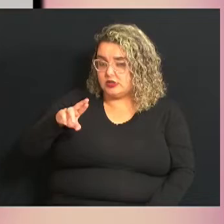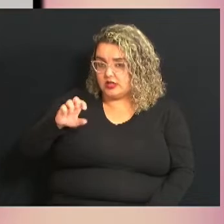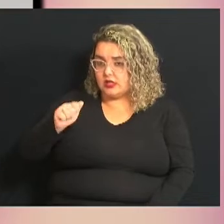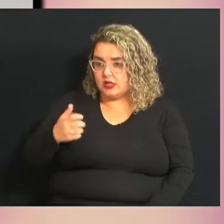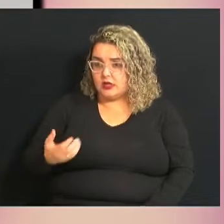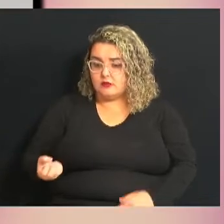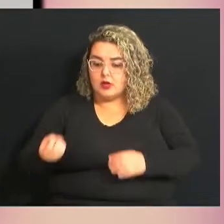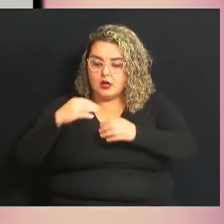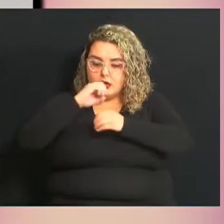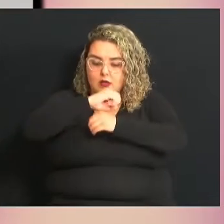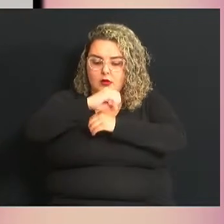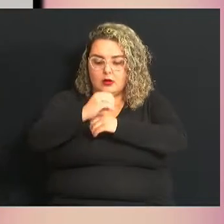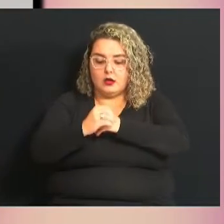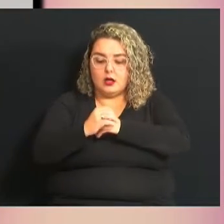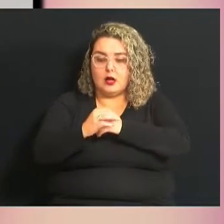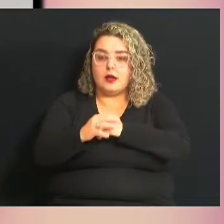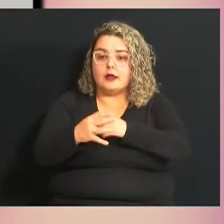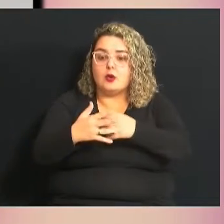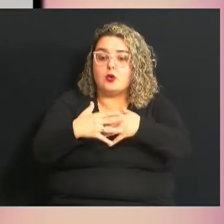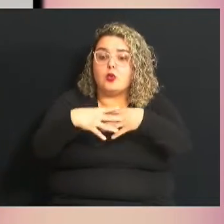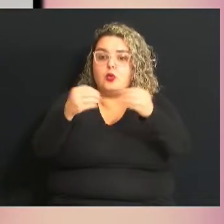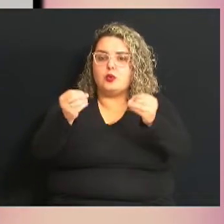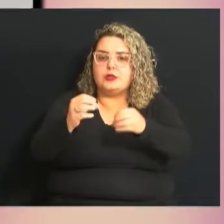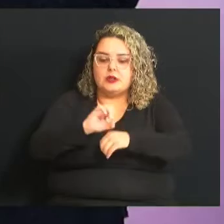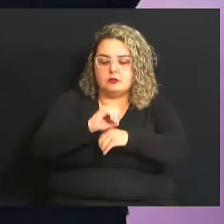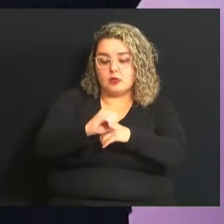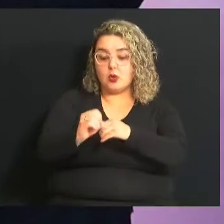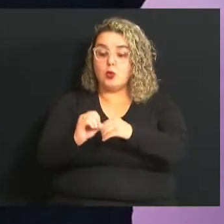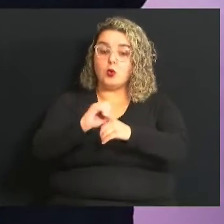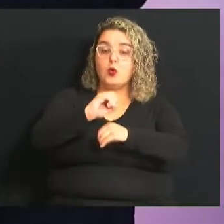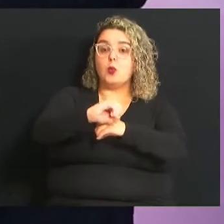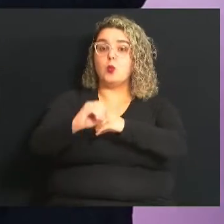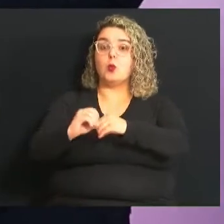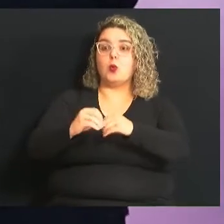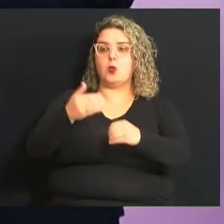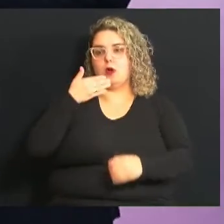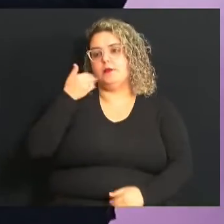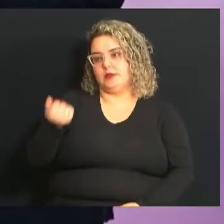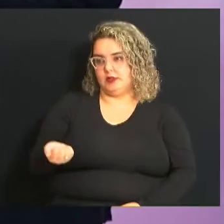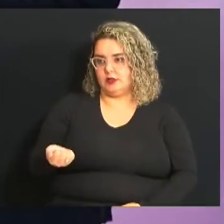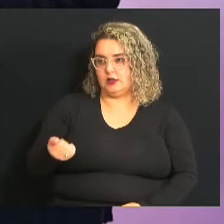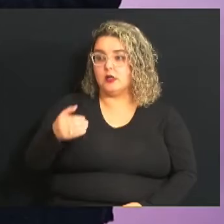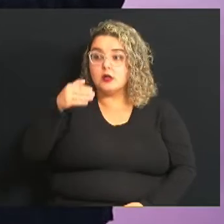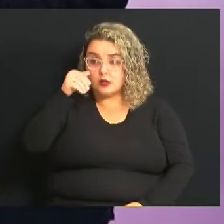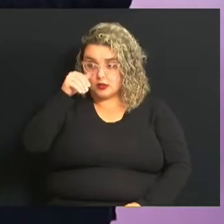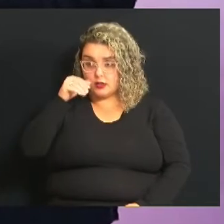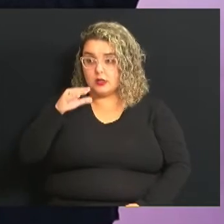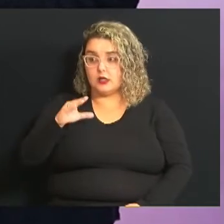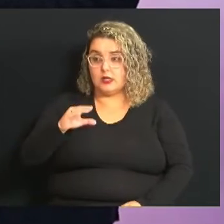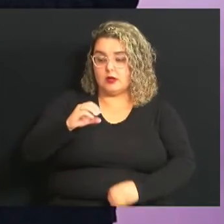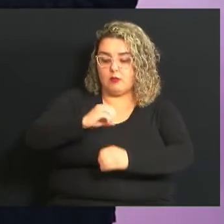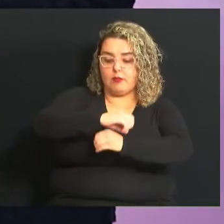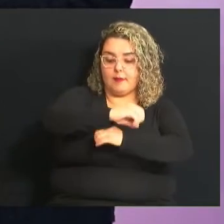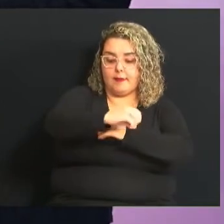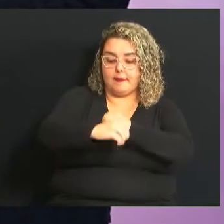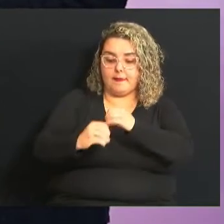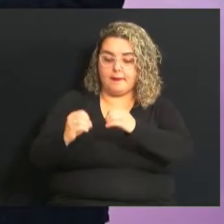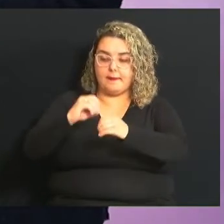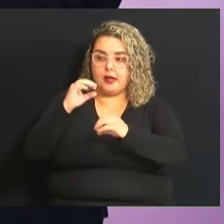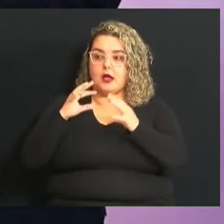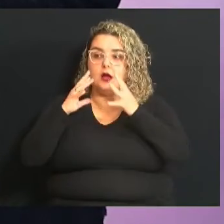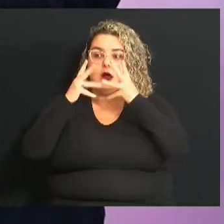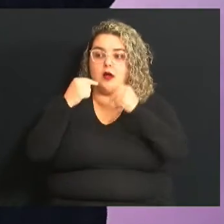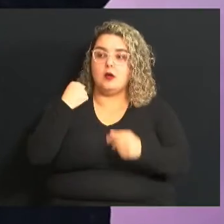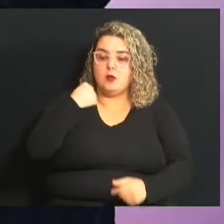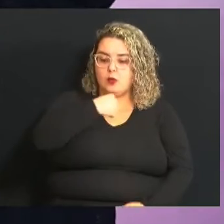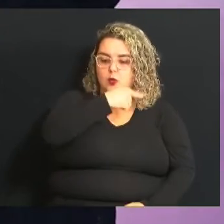a regeneração celular pela formação de energia. E uma curiosidade, essas células estão em toda a